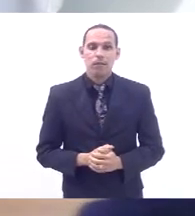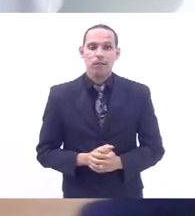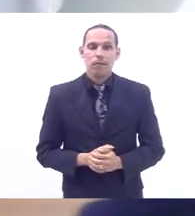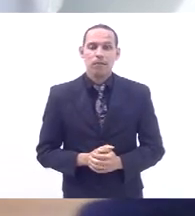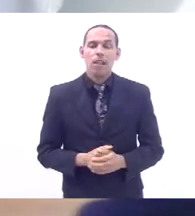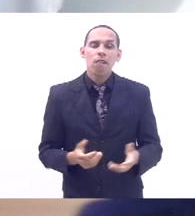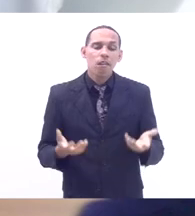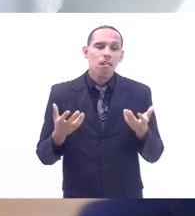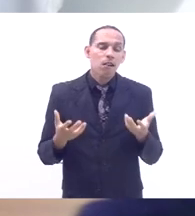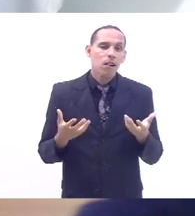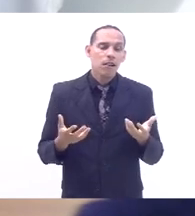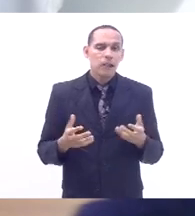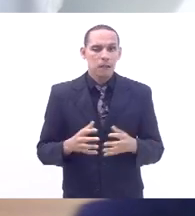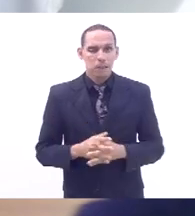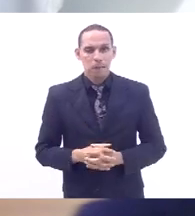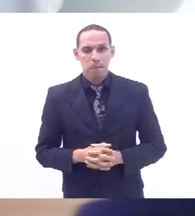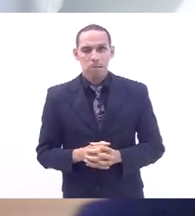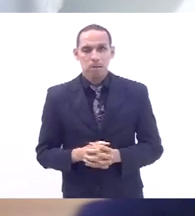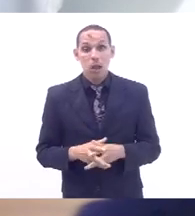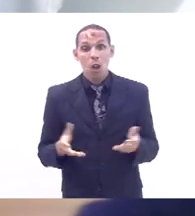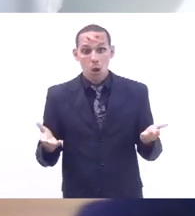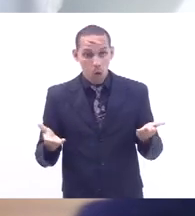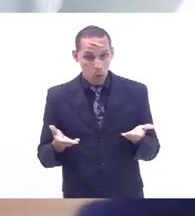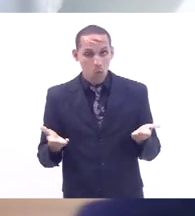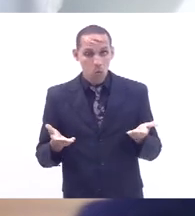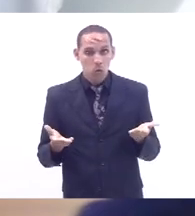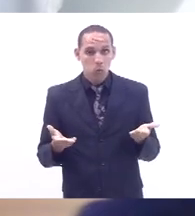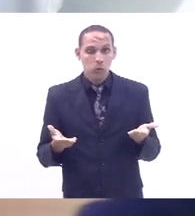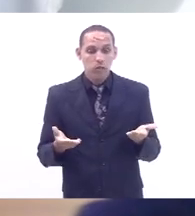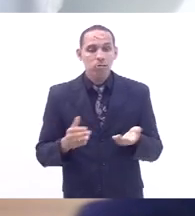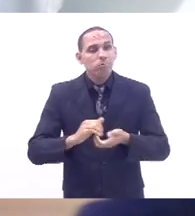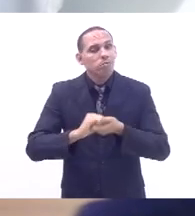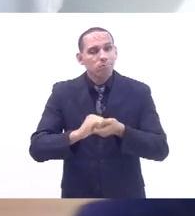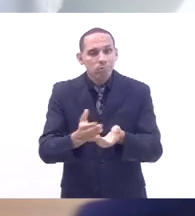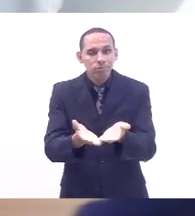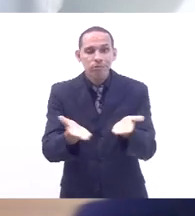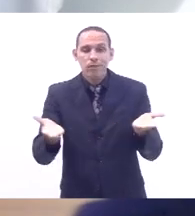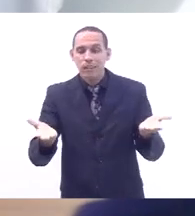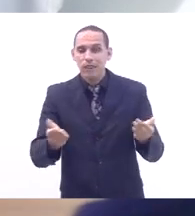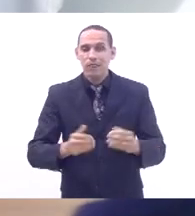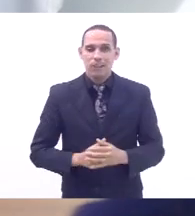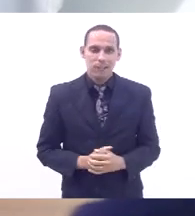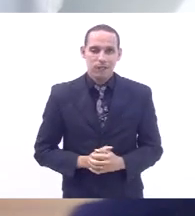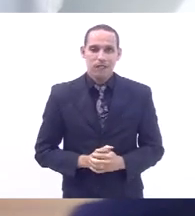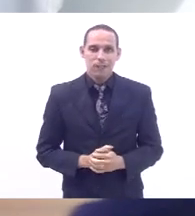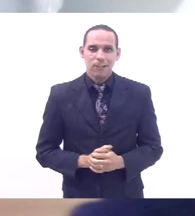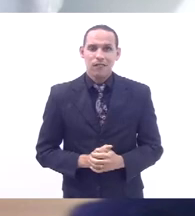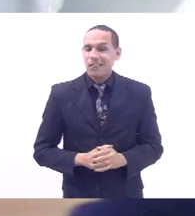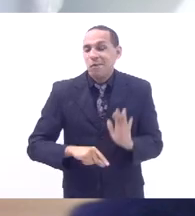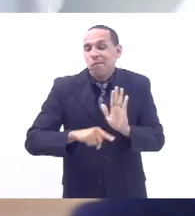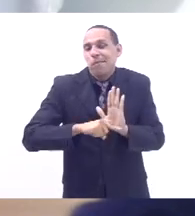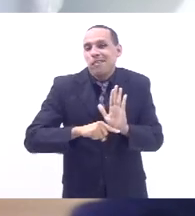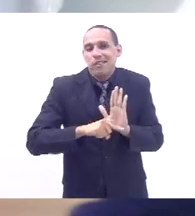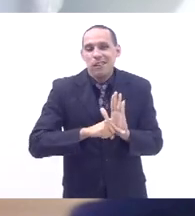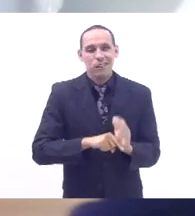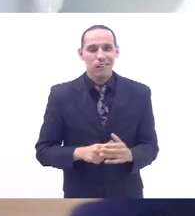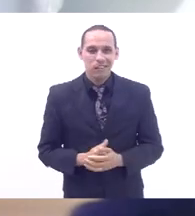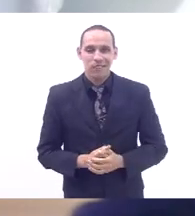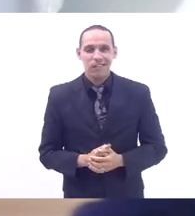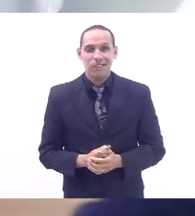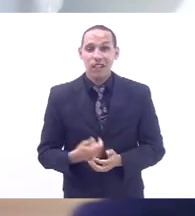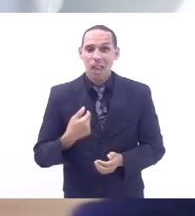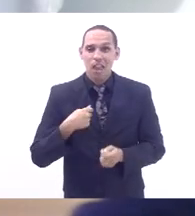eu queria hoje aqui saudá-los, que é o mínimo que eu